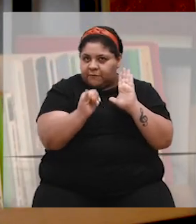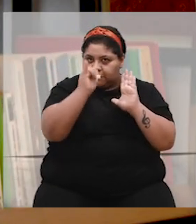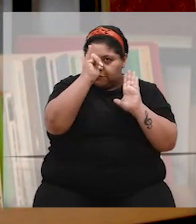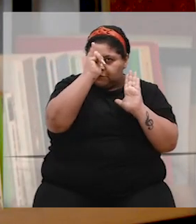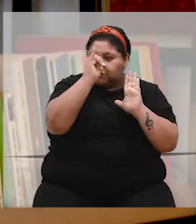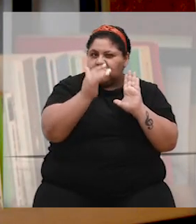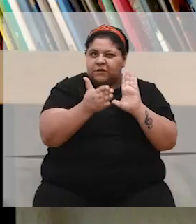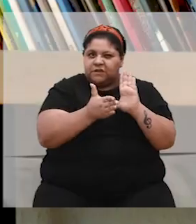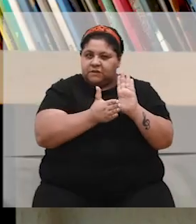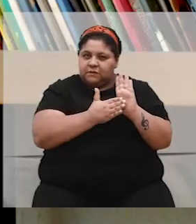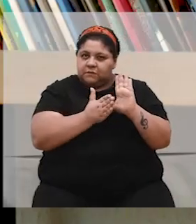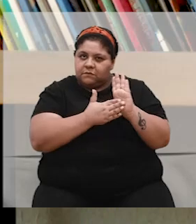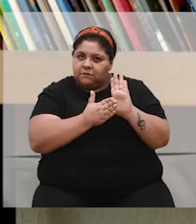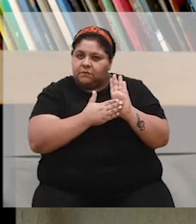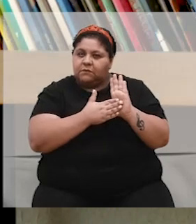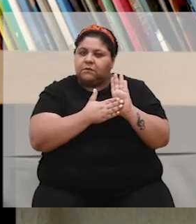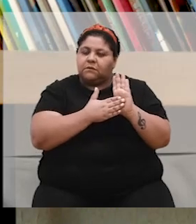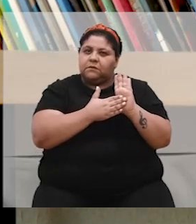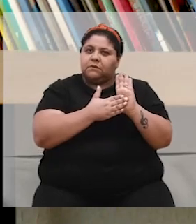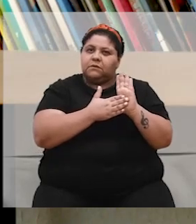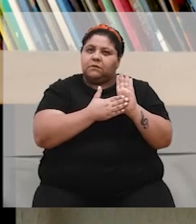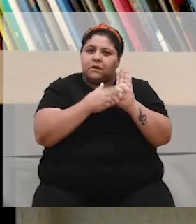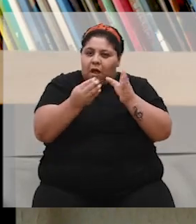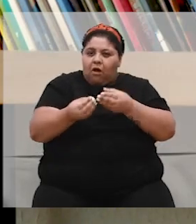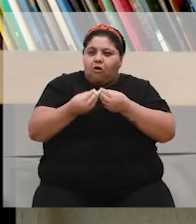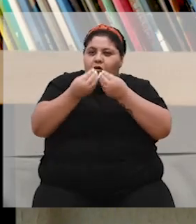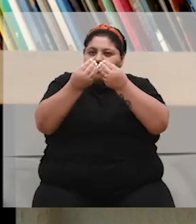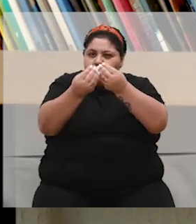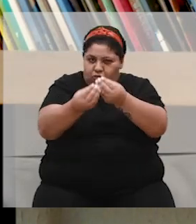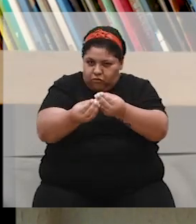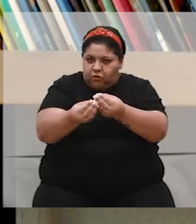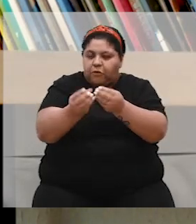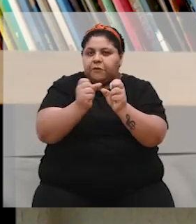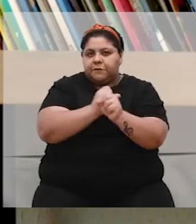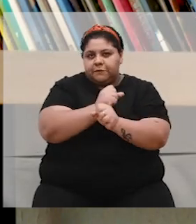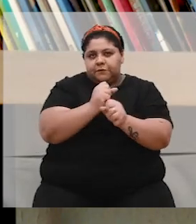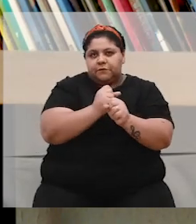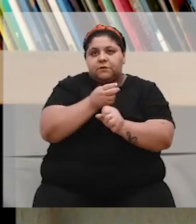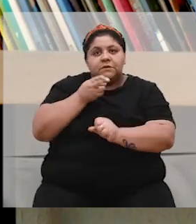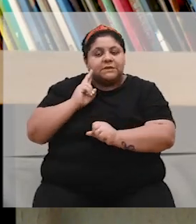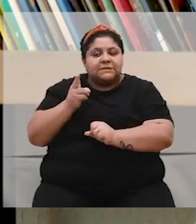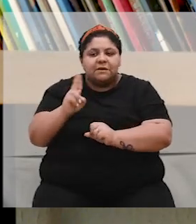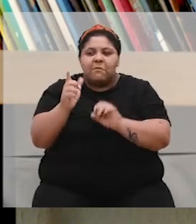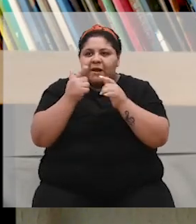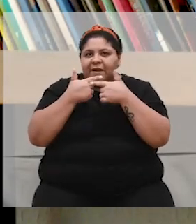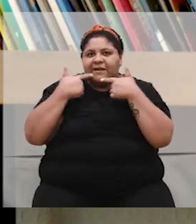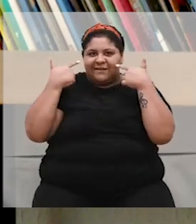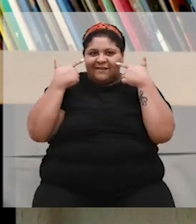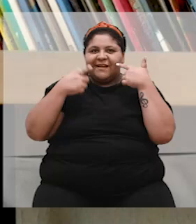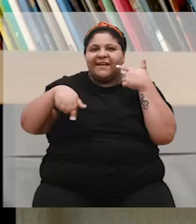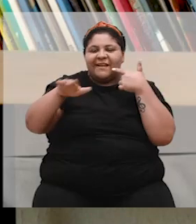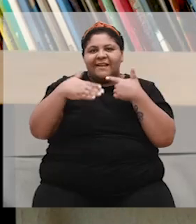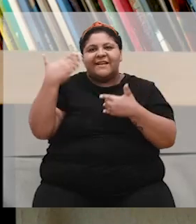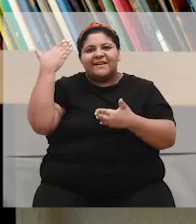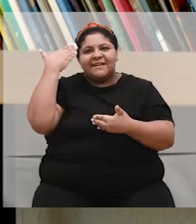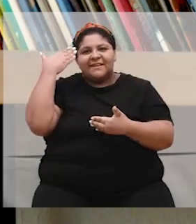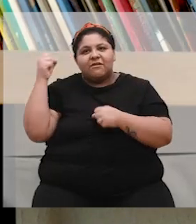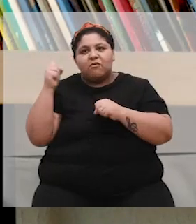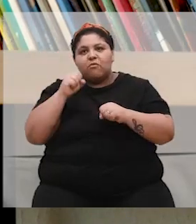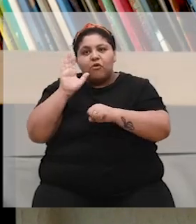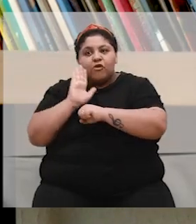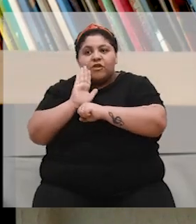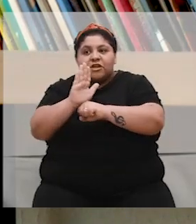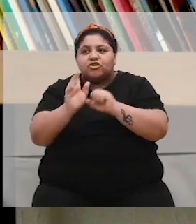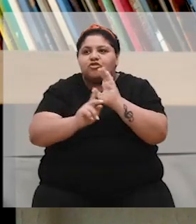Quindim se propõe a oferecer durante o ano é sempre uma alegria, porque a gente sabe que vai